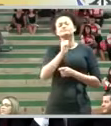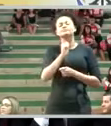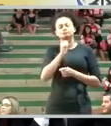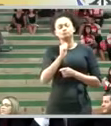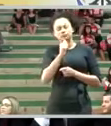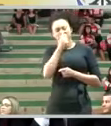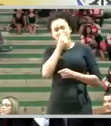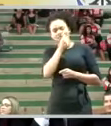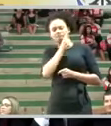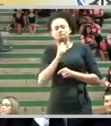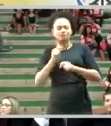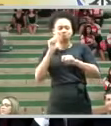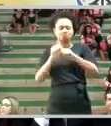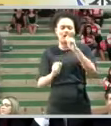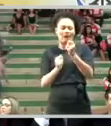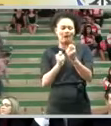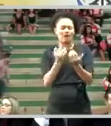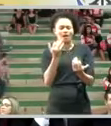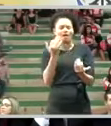Só que cometeram um erro.